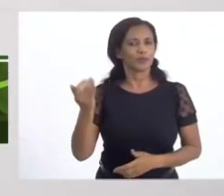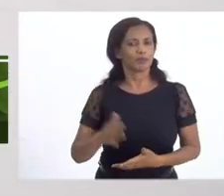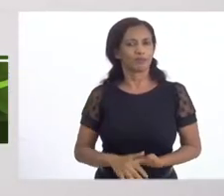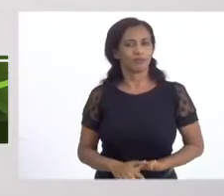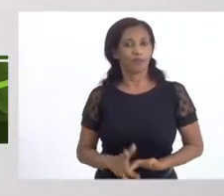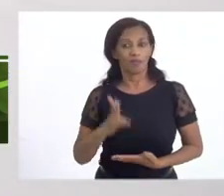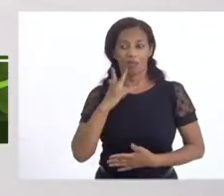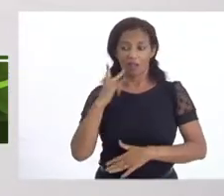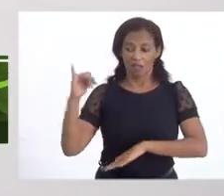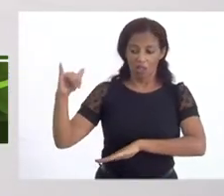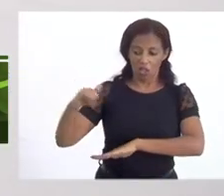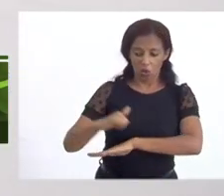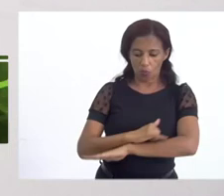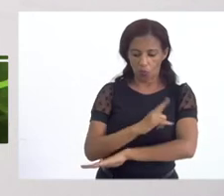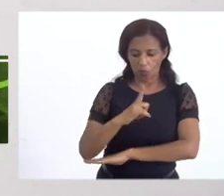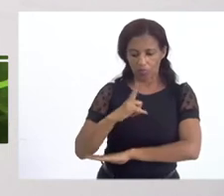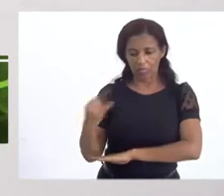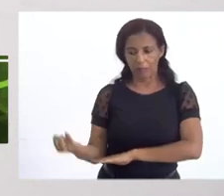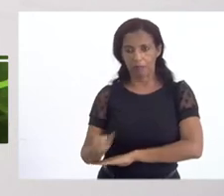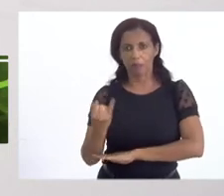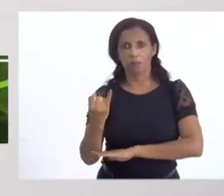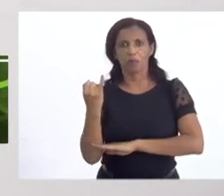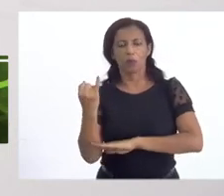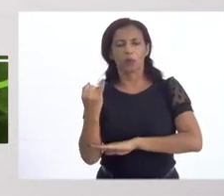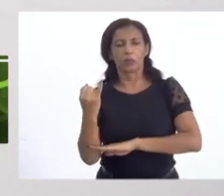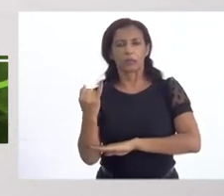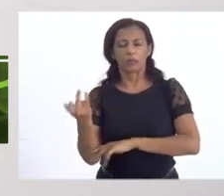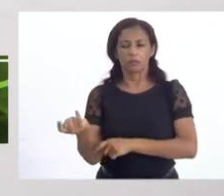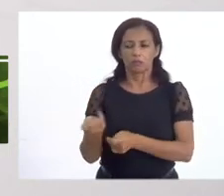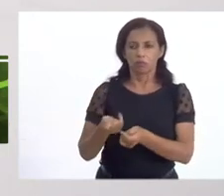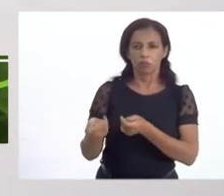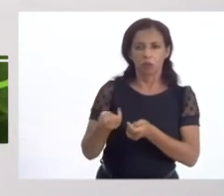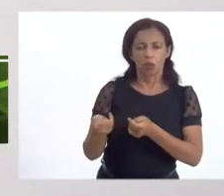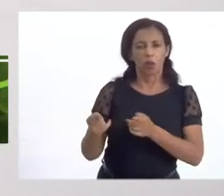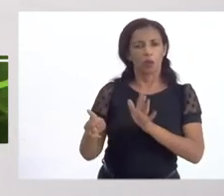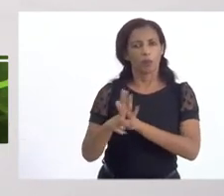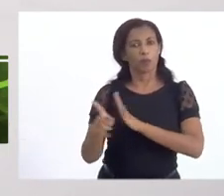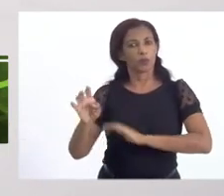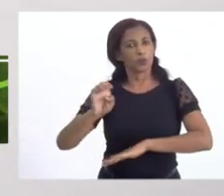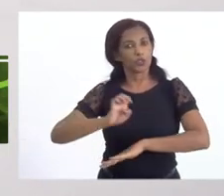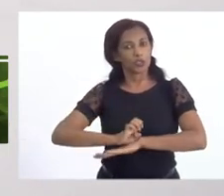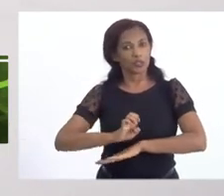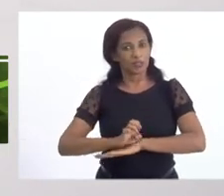Os aeroportos têm um papel fundamental nos negócios do Estado,